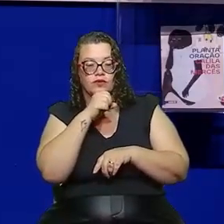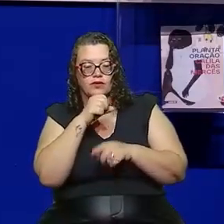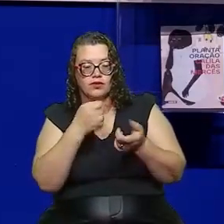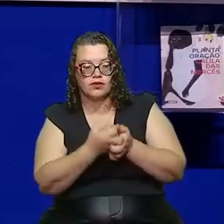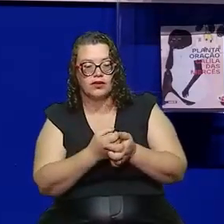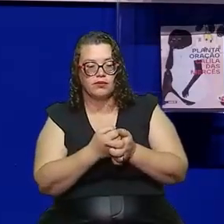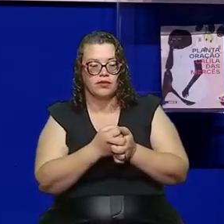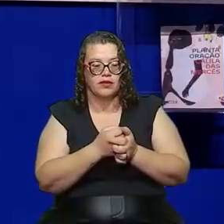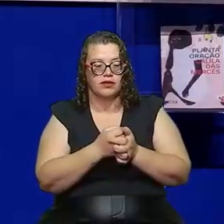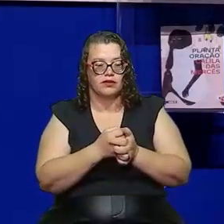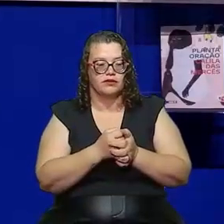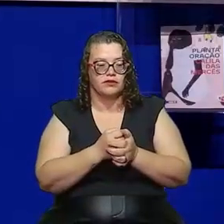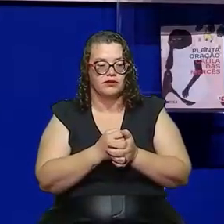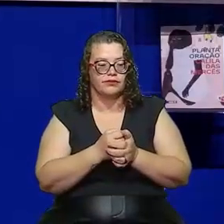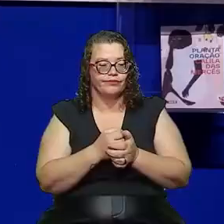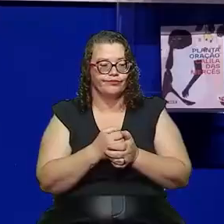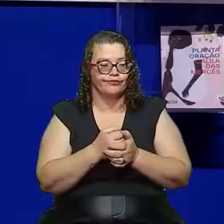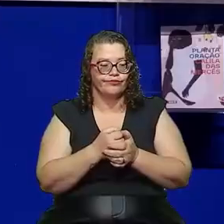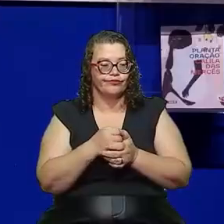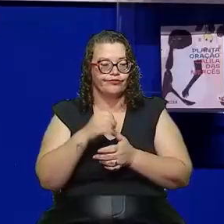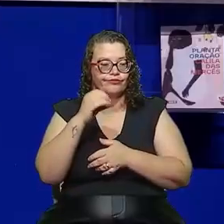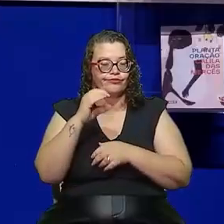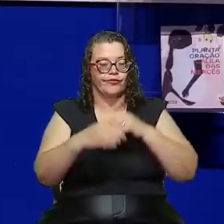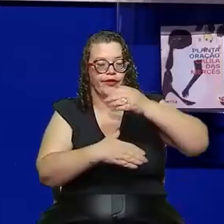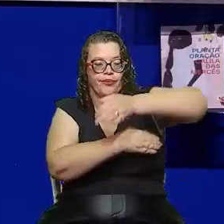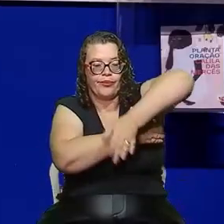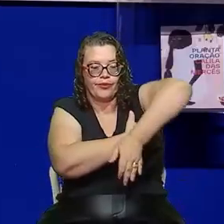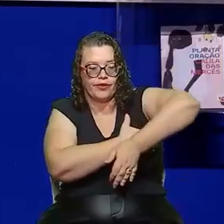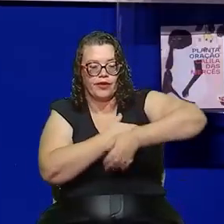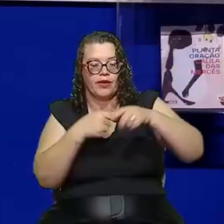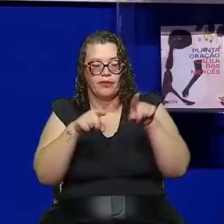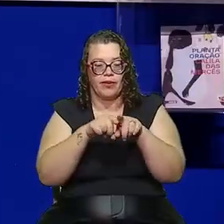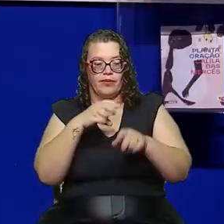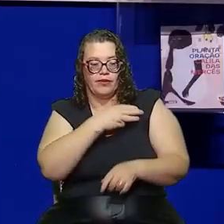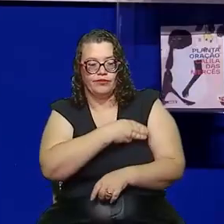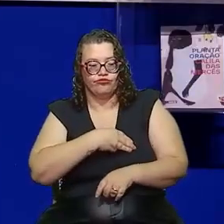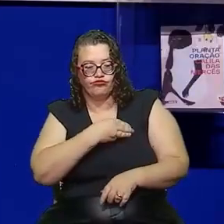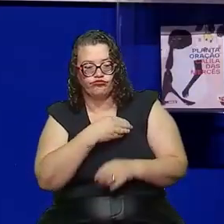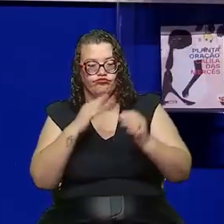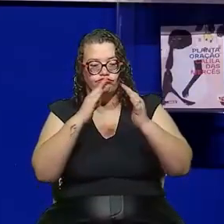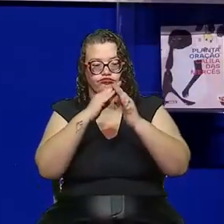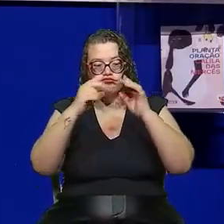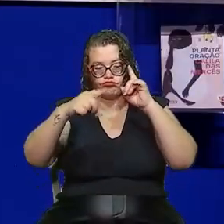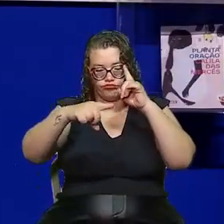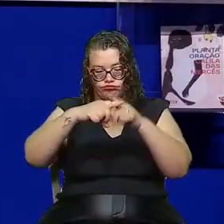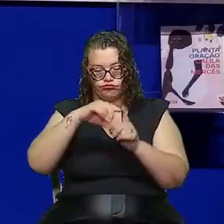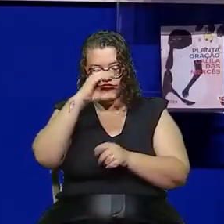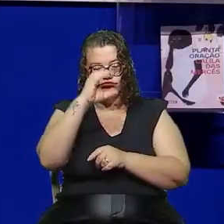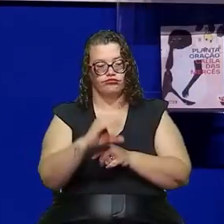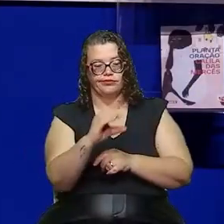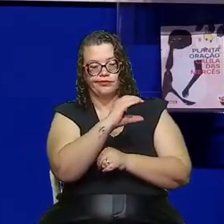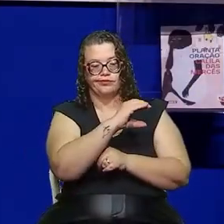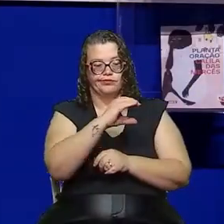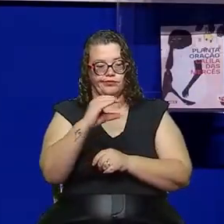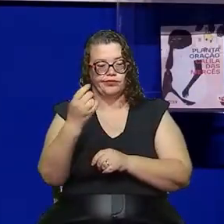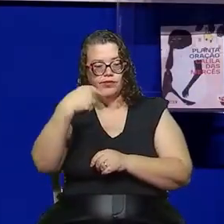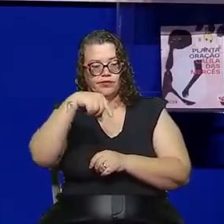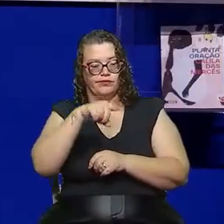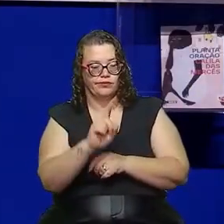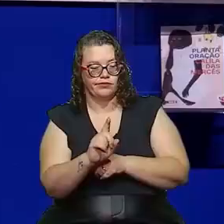neopentecostal, né? E a minha mãe, que é ministra da Eucaristia da Igreja Católica e nos fez ir